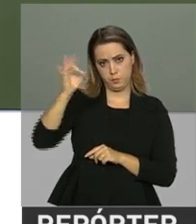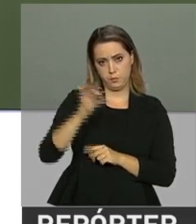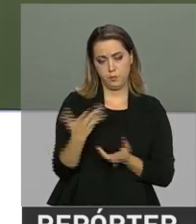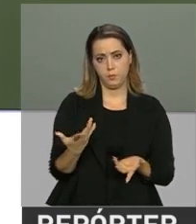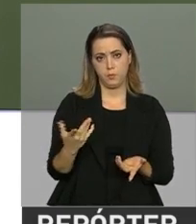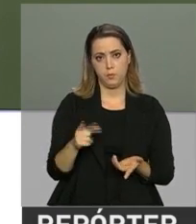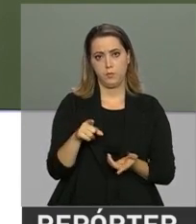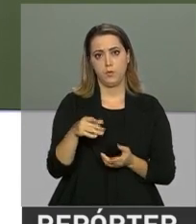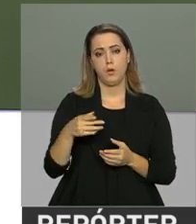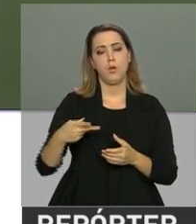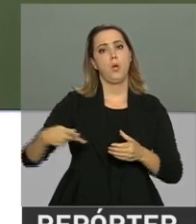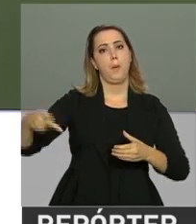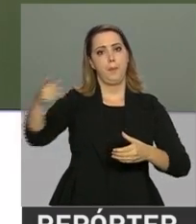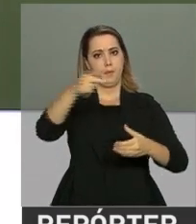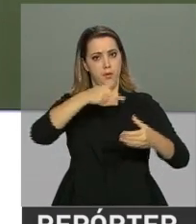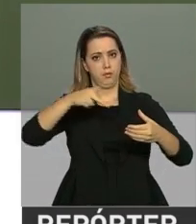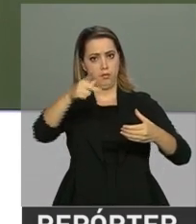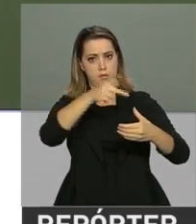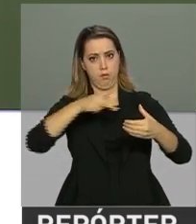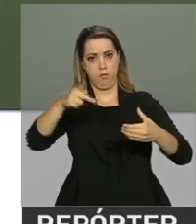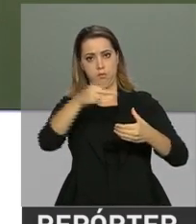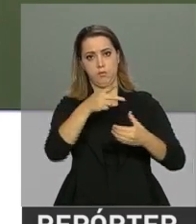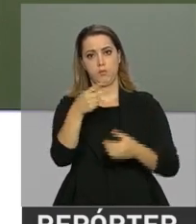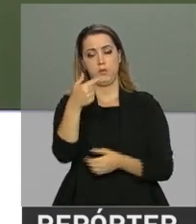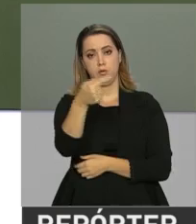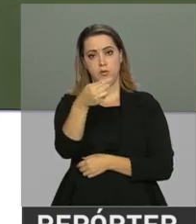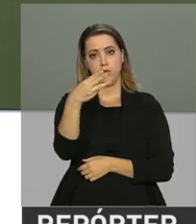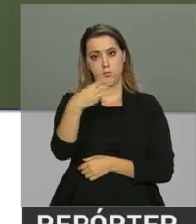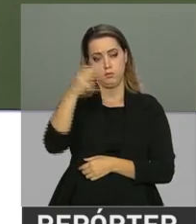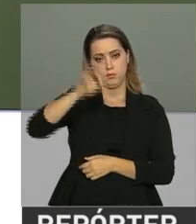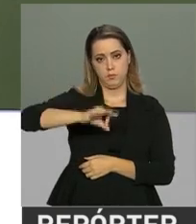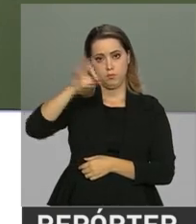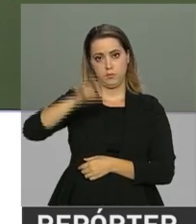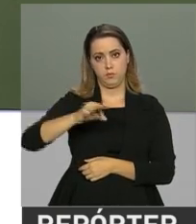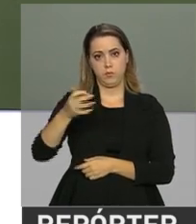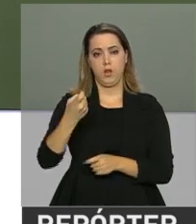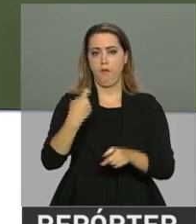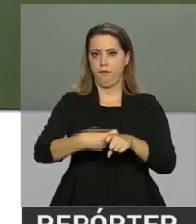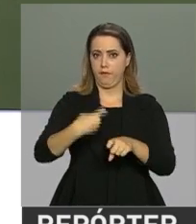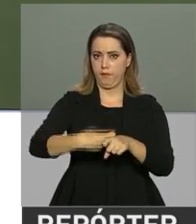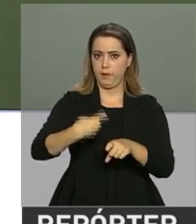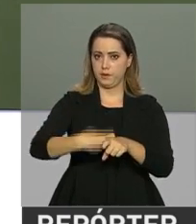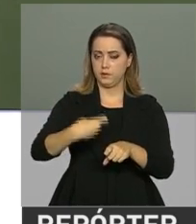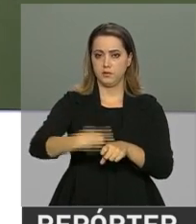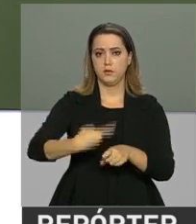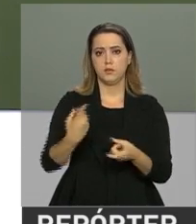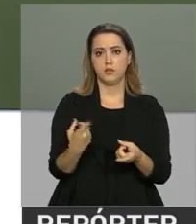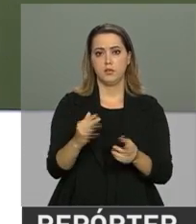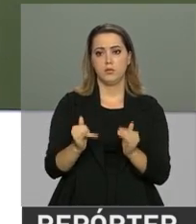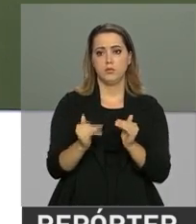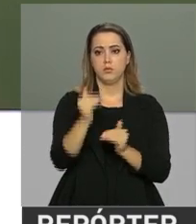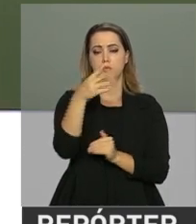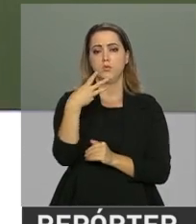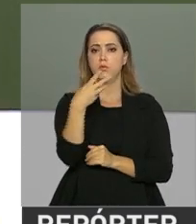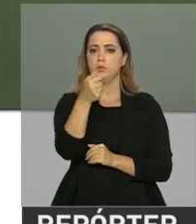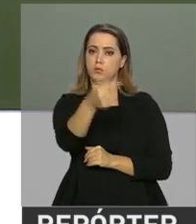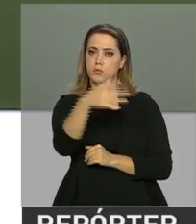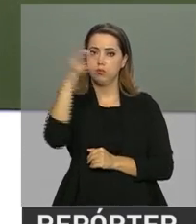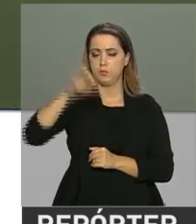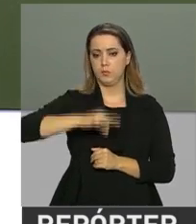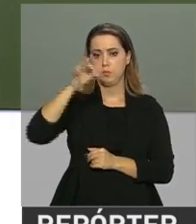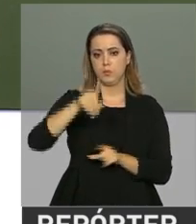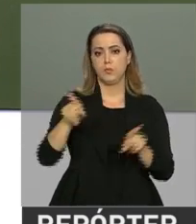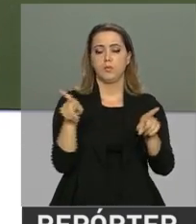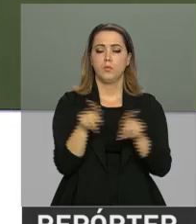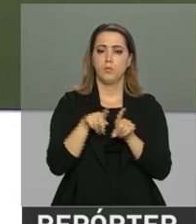85%, petróleo em bruto, aumento de 73%, minério de ferro, aumento de 37%,